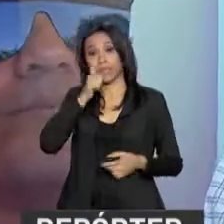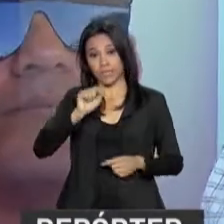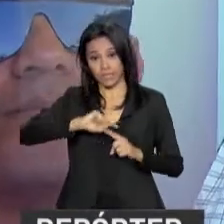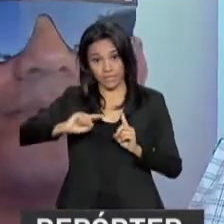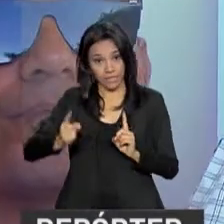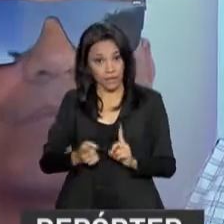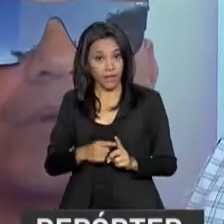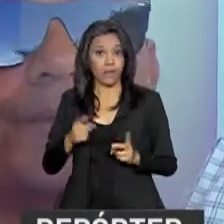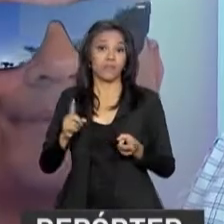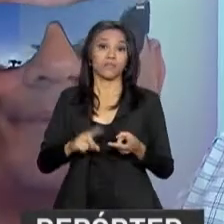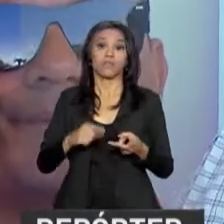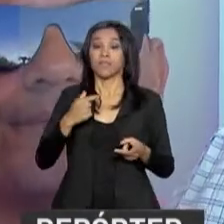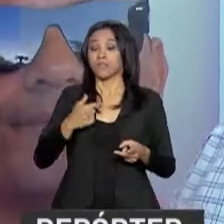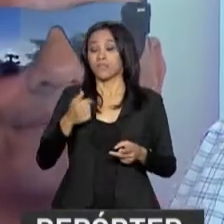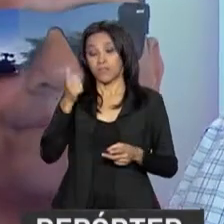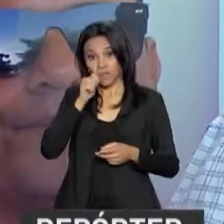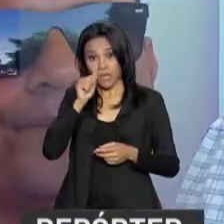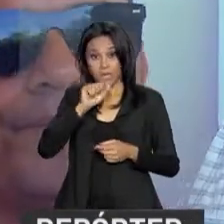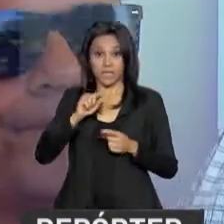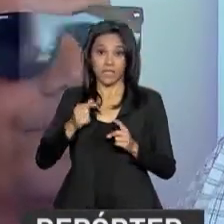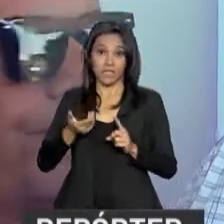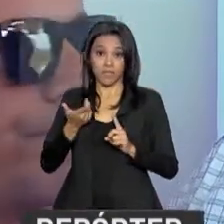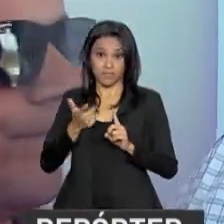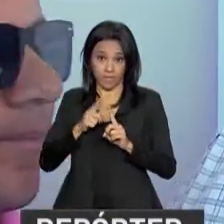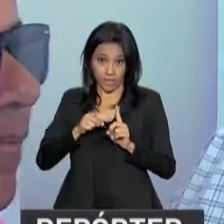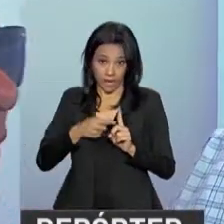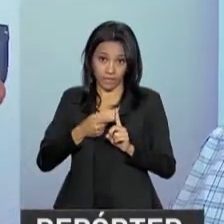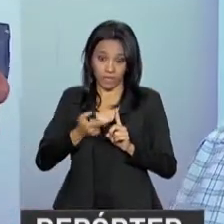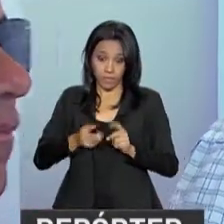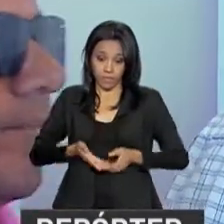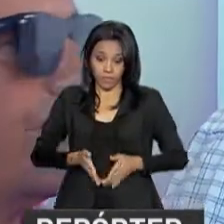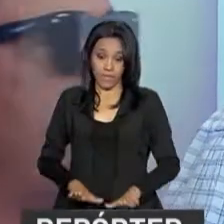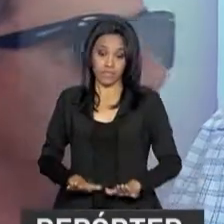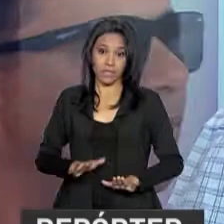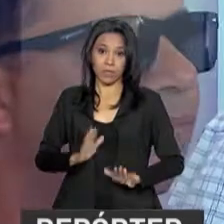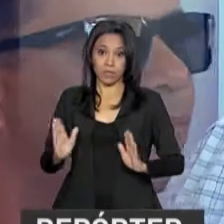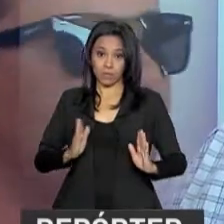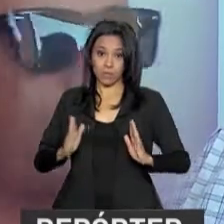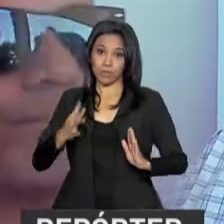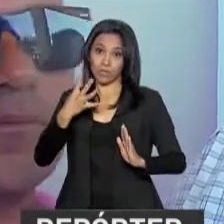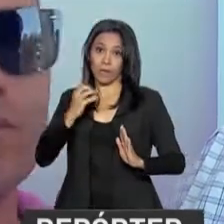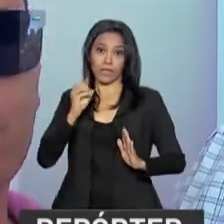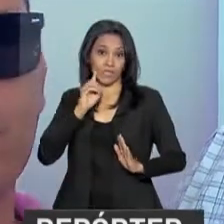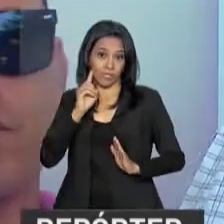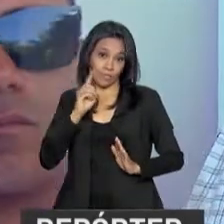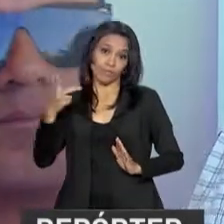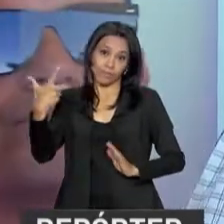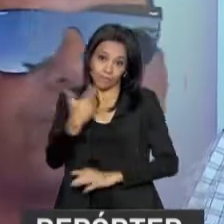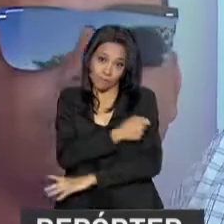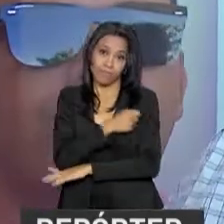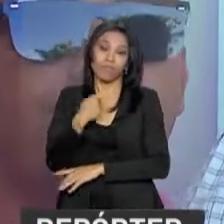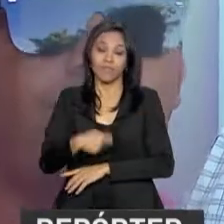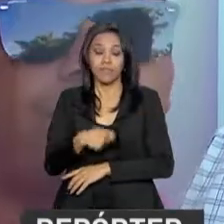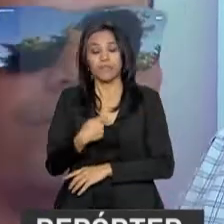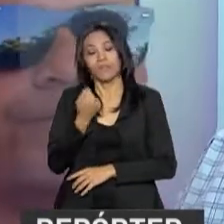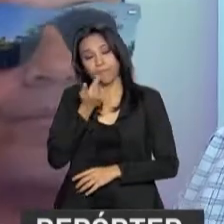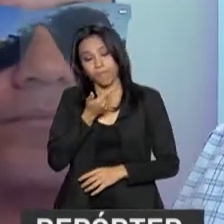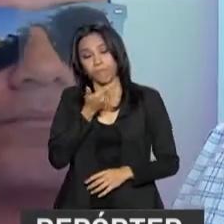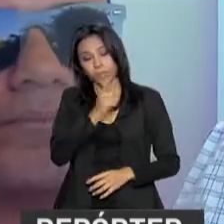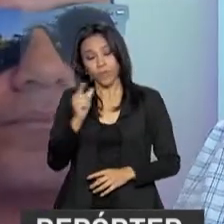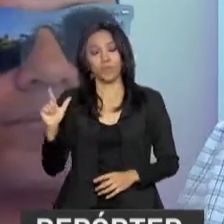tiveram recentemente as suas crianças e essas crianças até 5 anos, esses são o nosso público-alvo. Igual outros